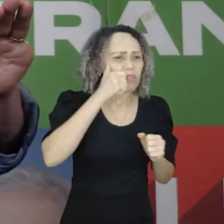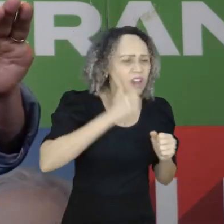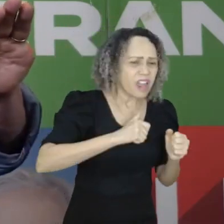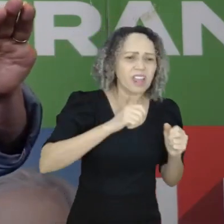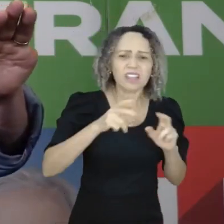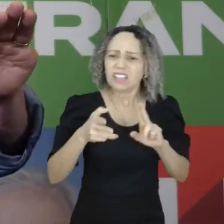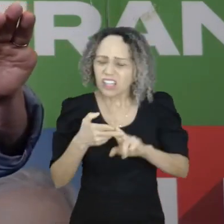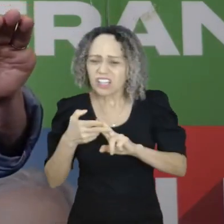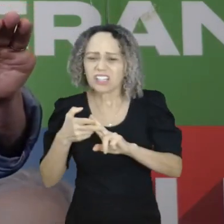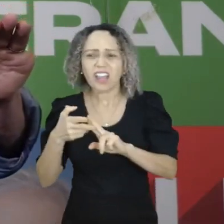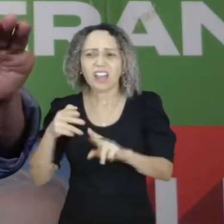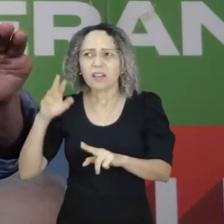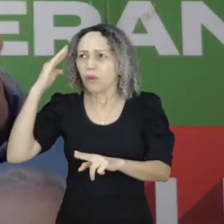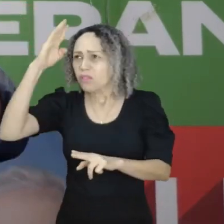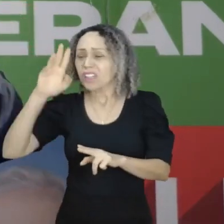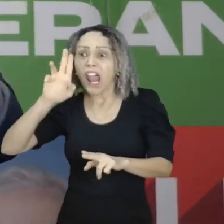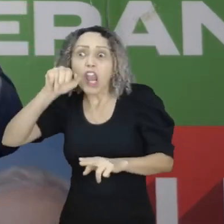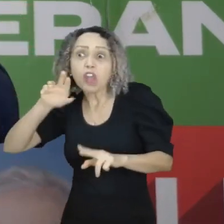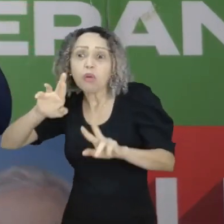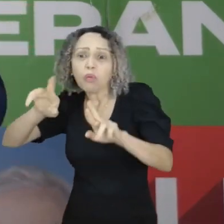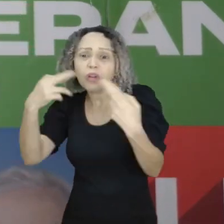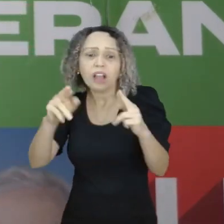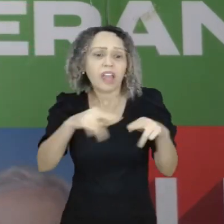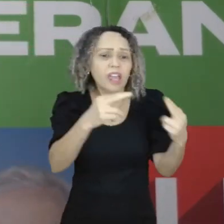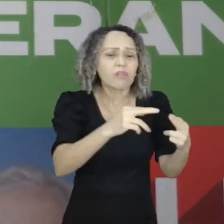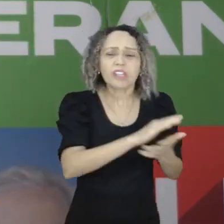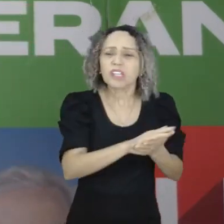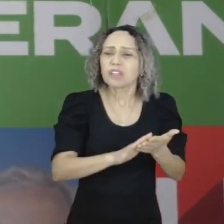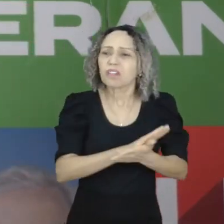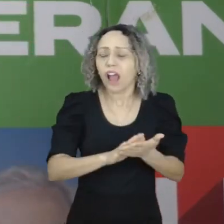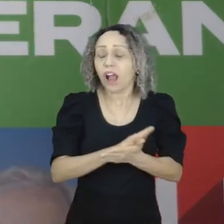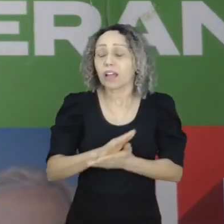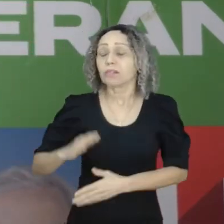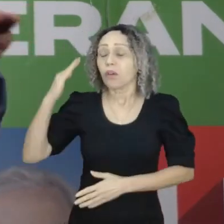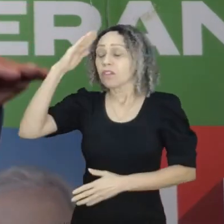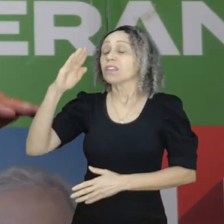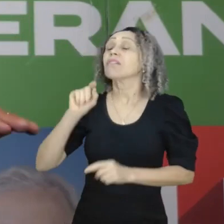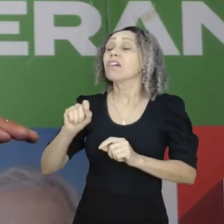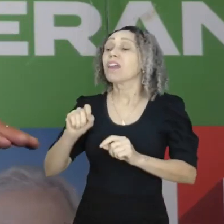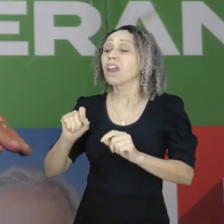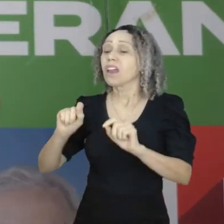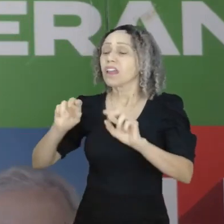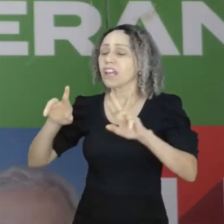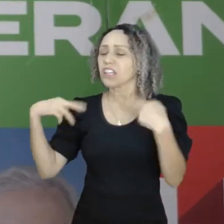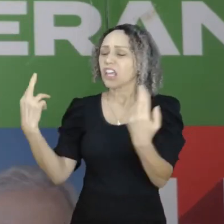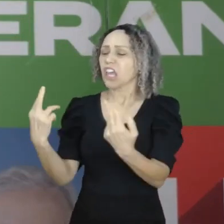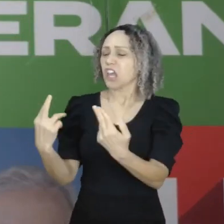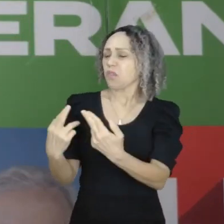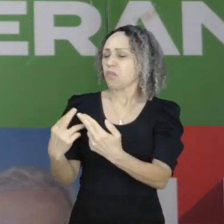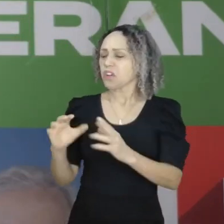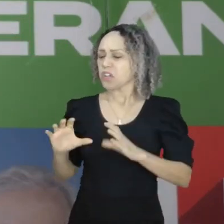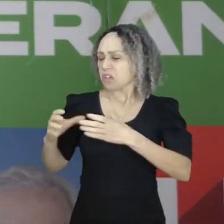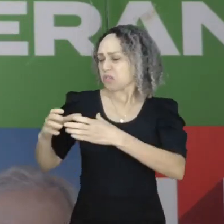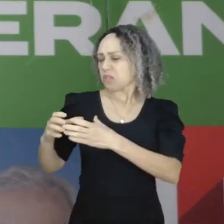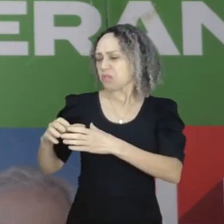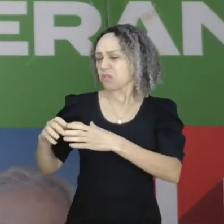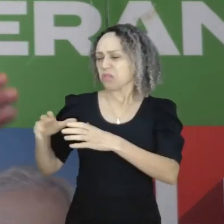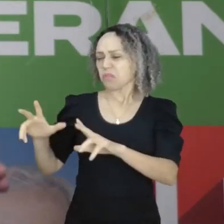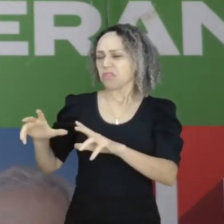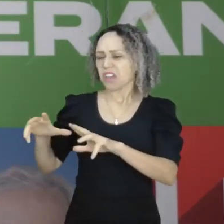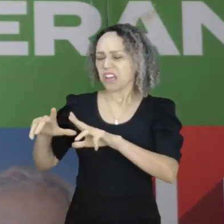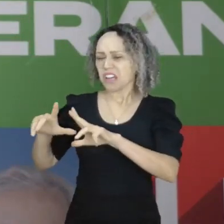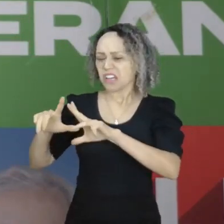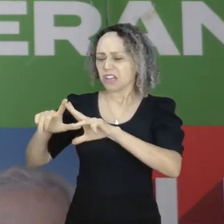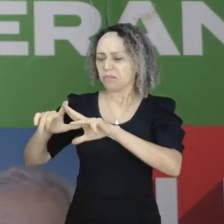reuniu. Ele se reúne com a turma de miliciano dele e discute o que fazer as coisas sem se importar com a